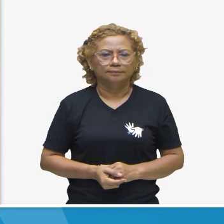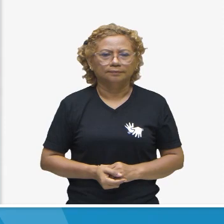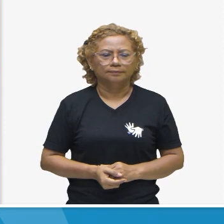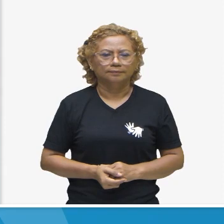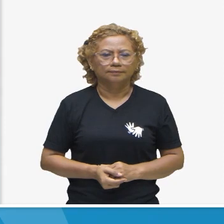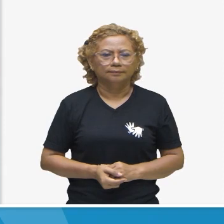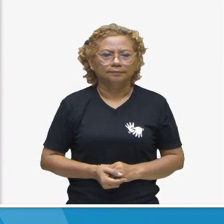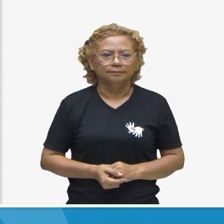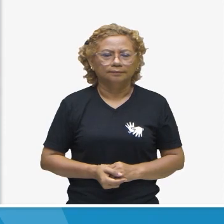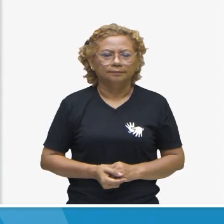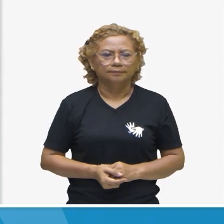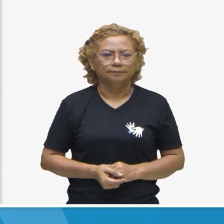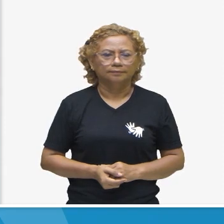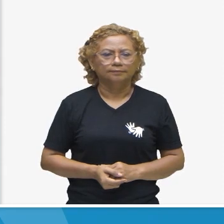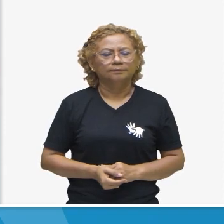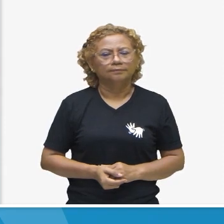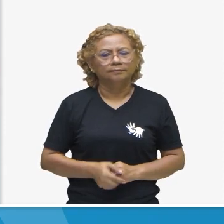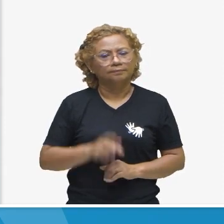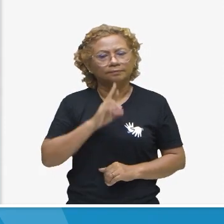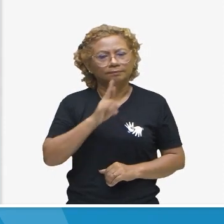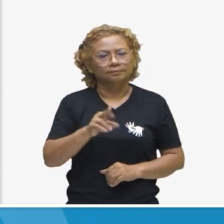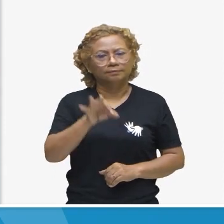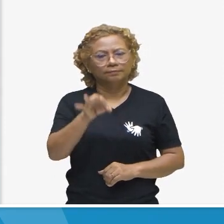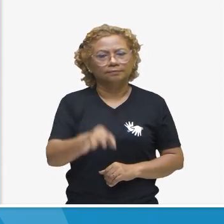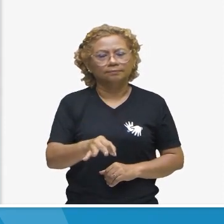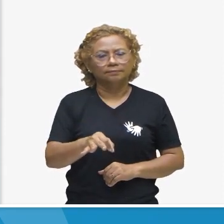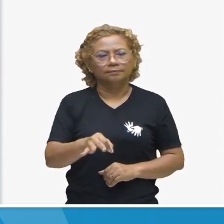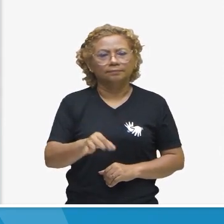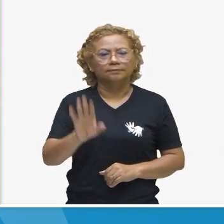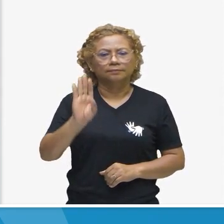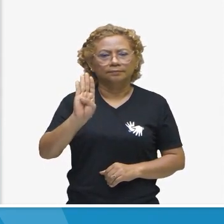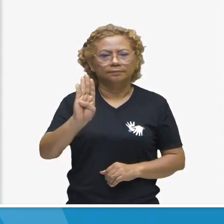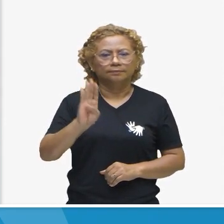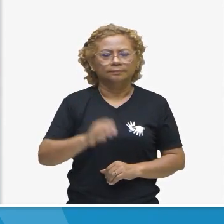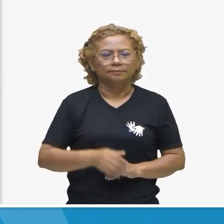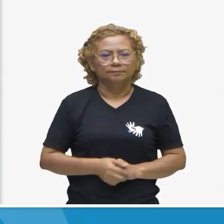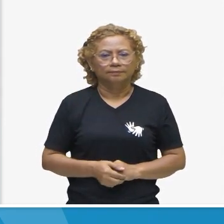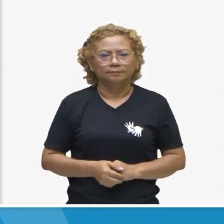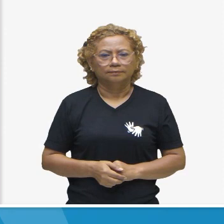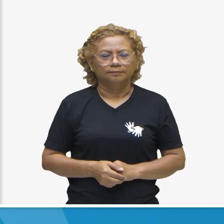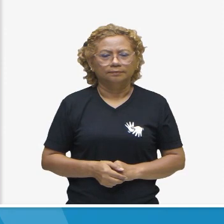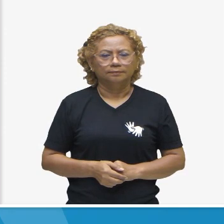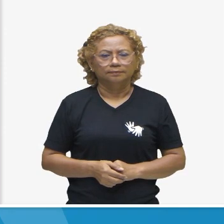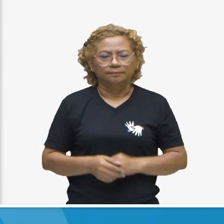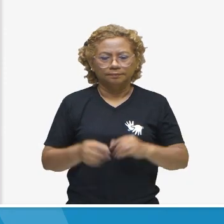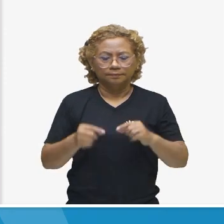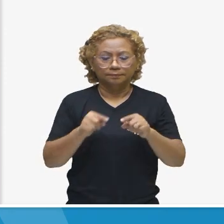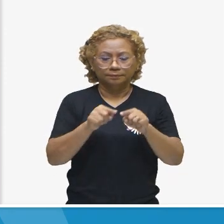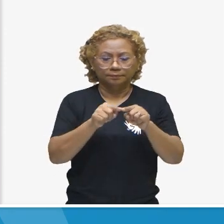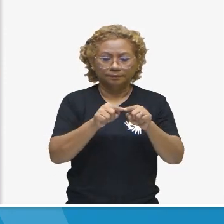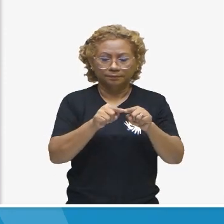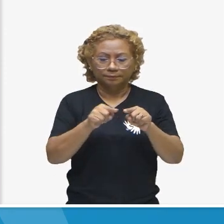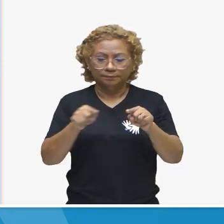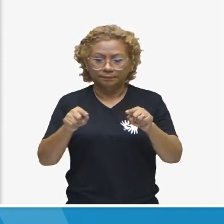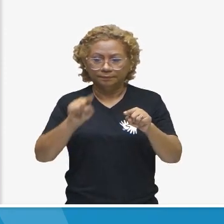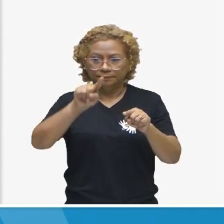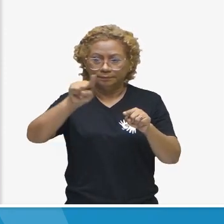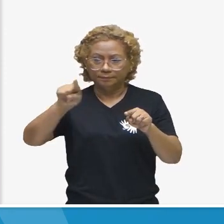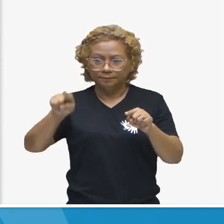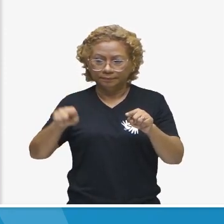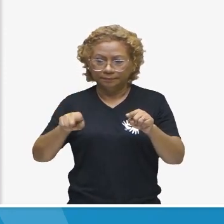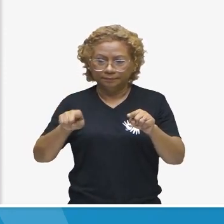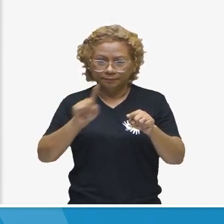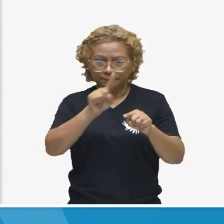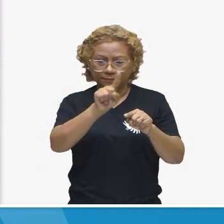Então, resposta correta, letra B. Ou seja, a sombra que será formada no chão com esse